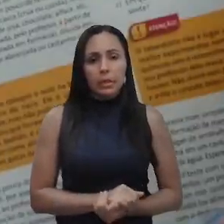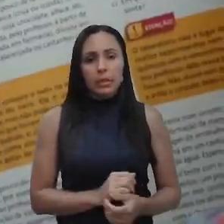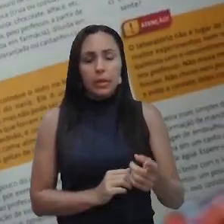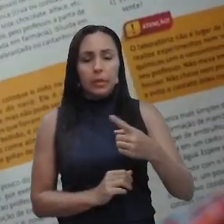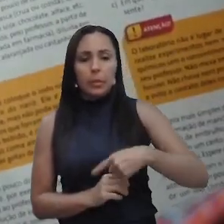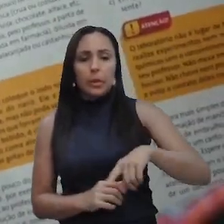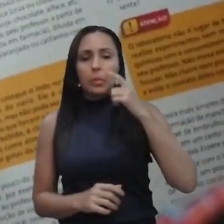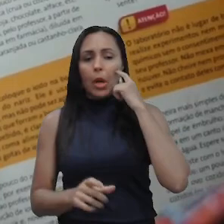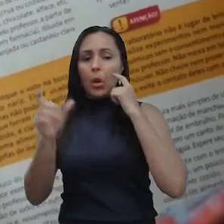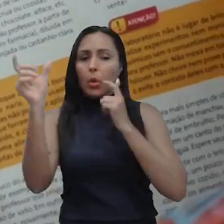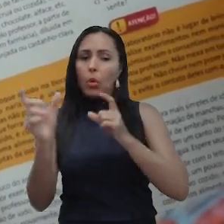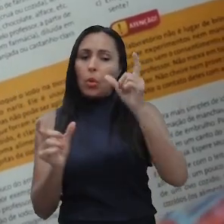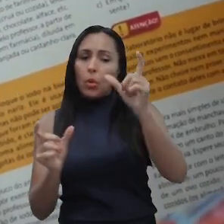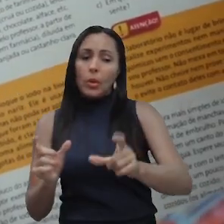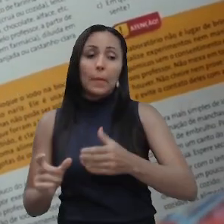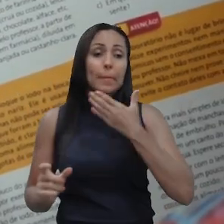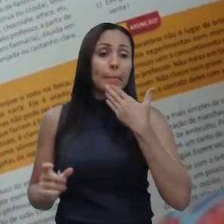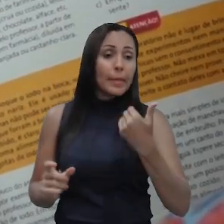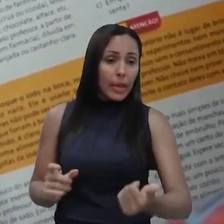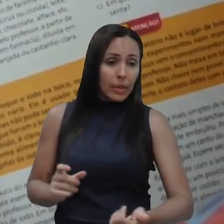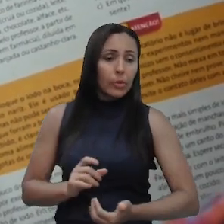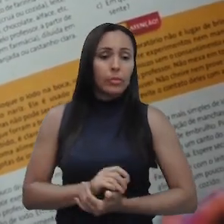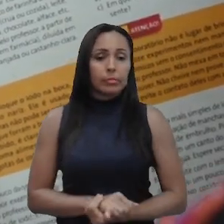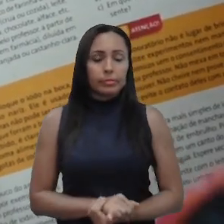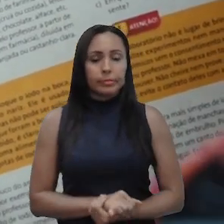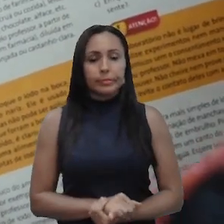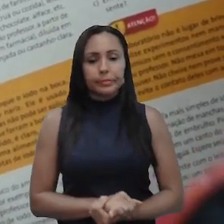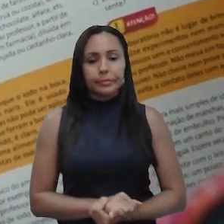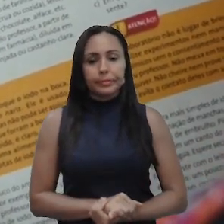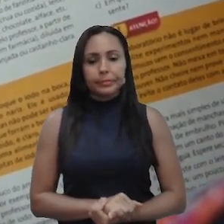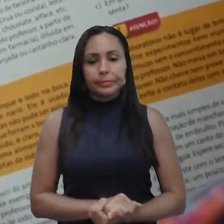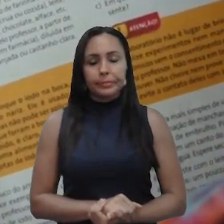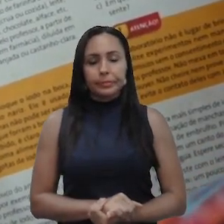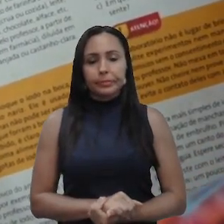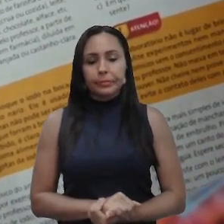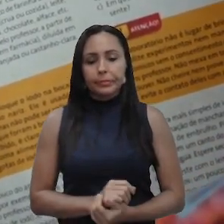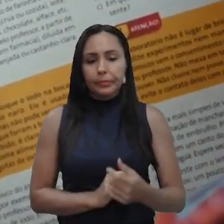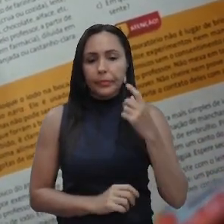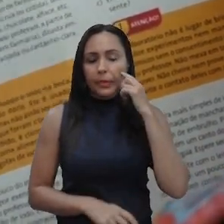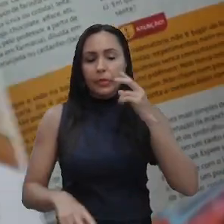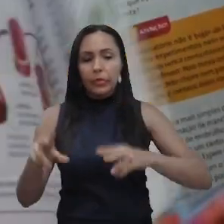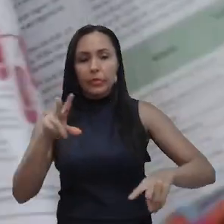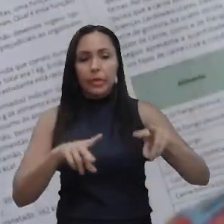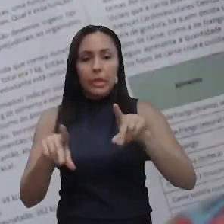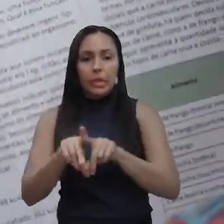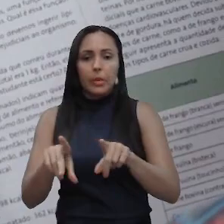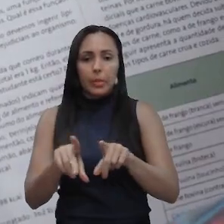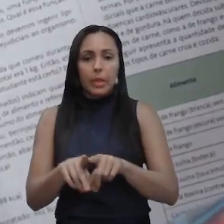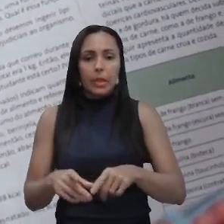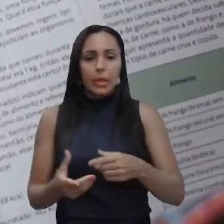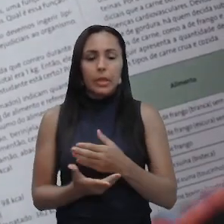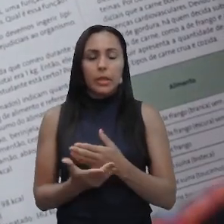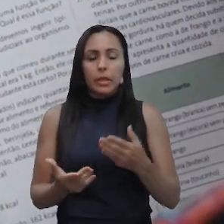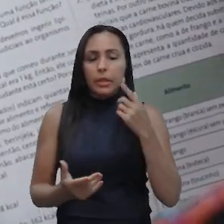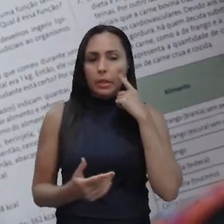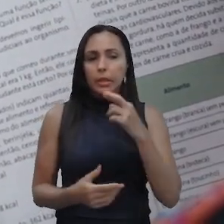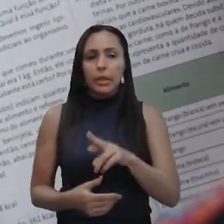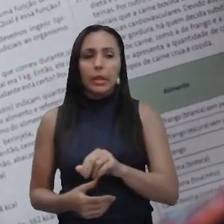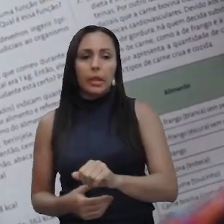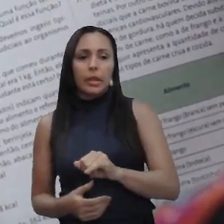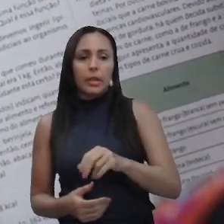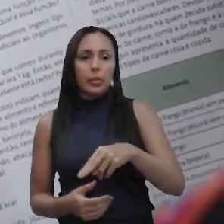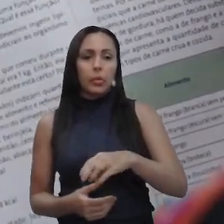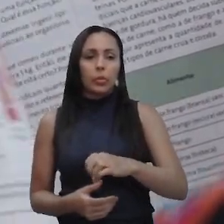melhor. Mas não quer dizer que a gente precise fazer uma coisa chata, né? O grid retangular do livro de Raimundo Carreiro, que eu mostrei